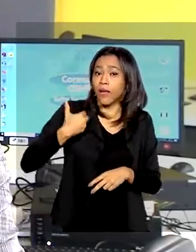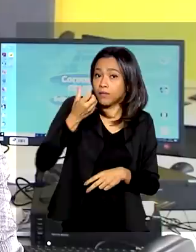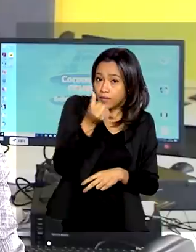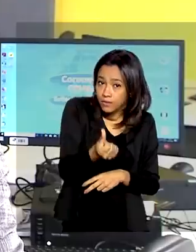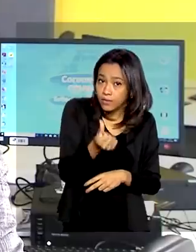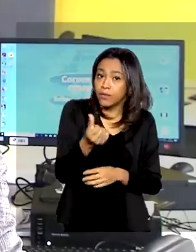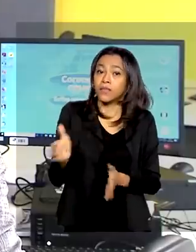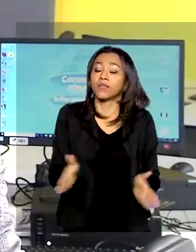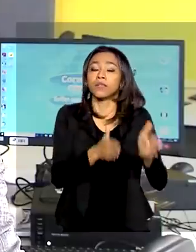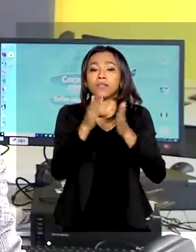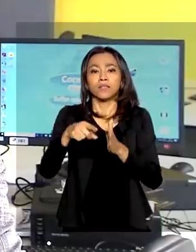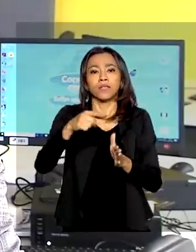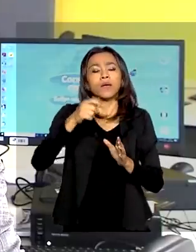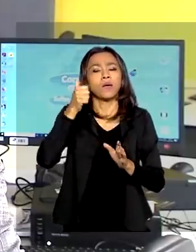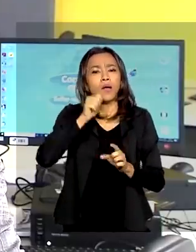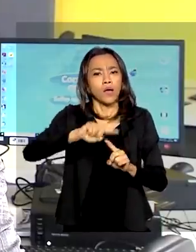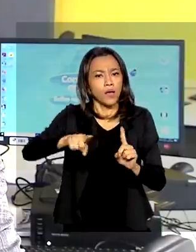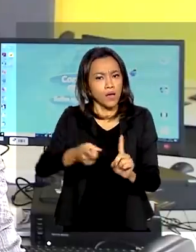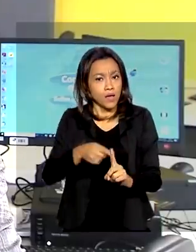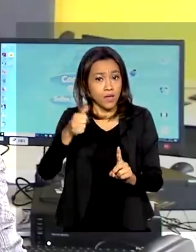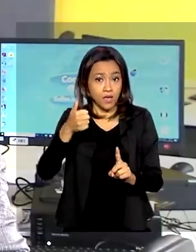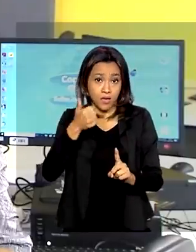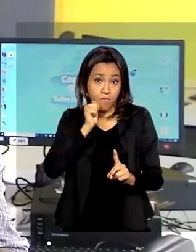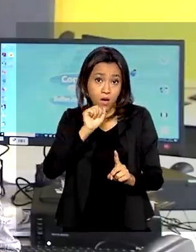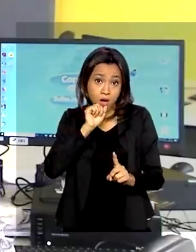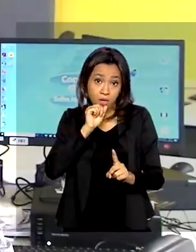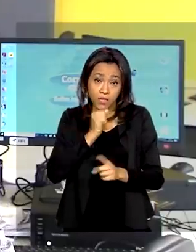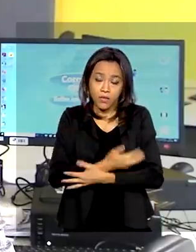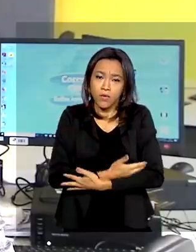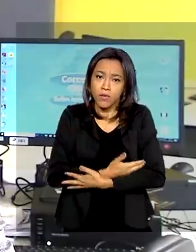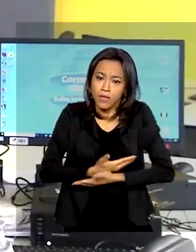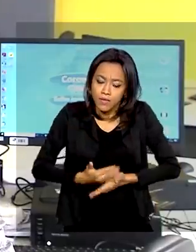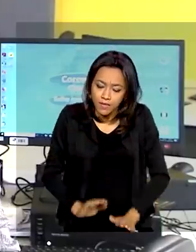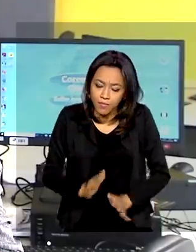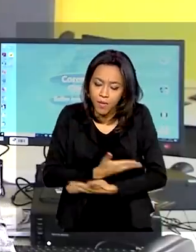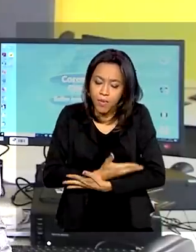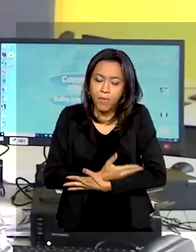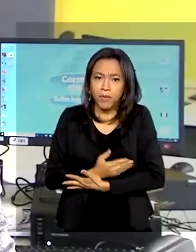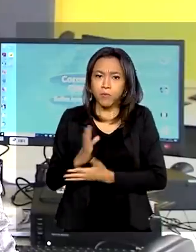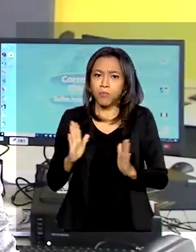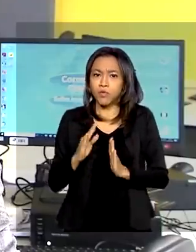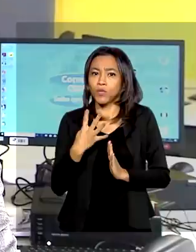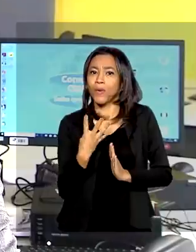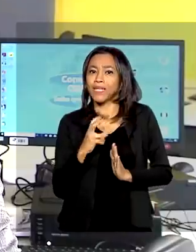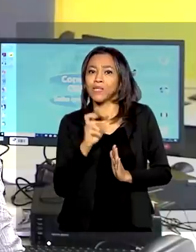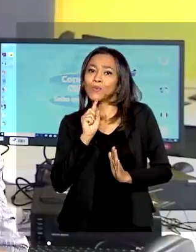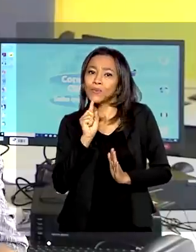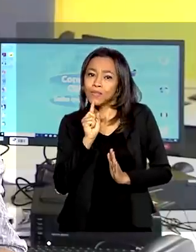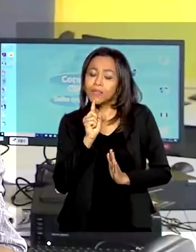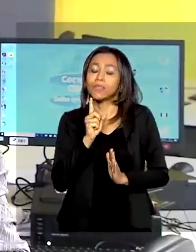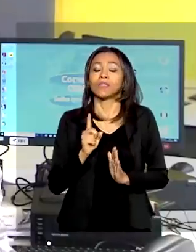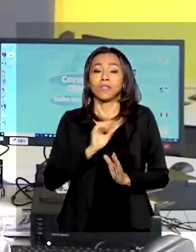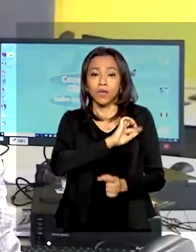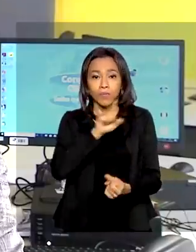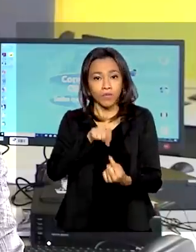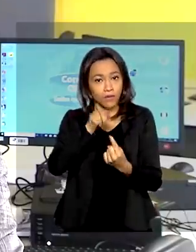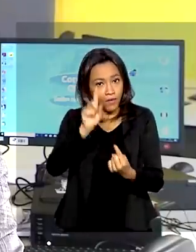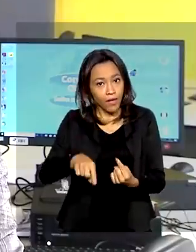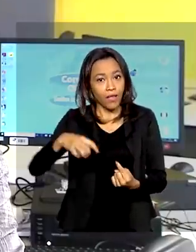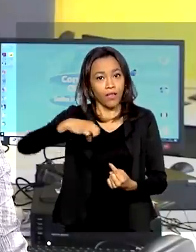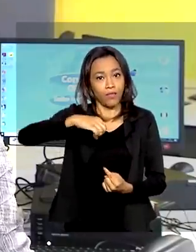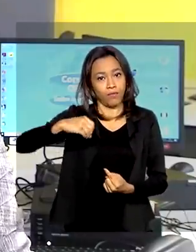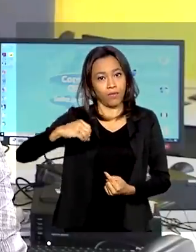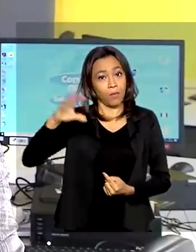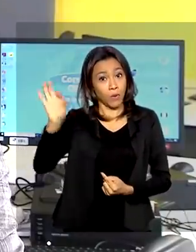gestantes e mães a luz do intervalo de 45 dias a meta da campanha é vacinar noventa porcento